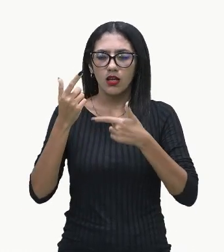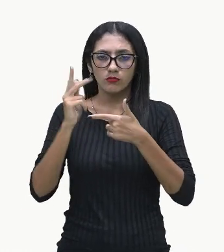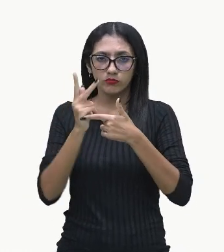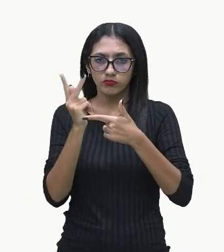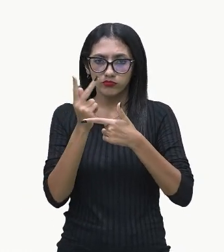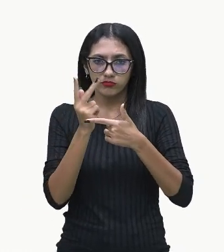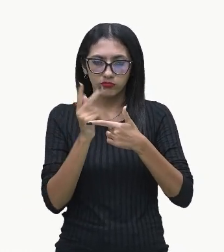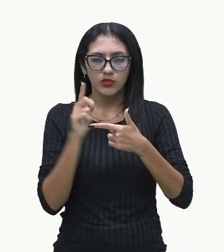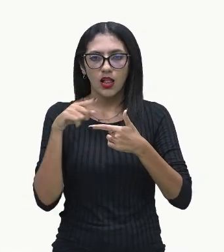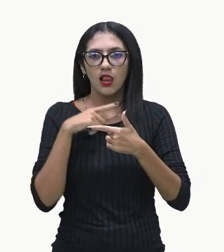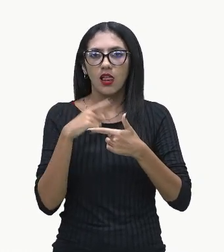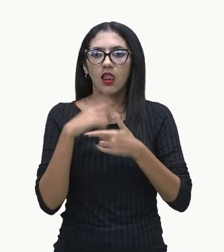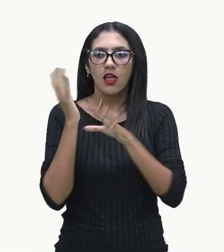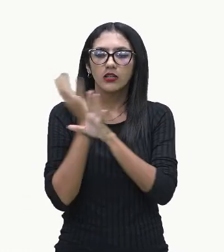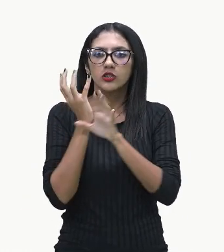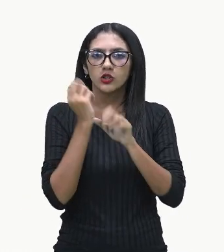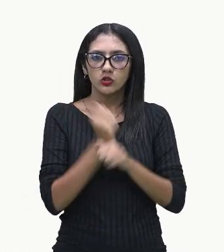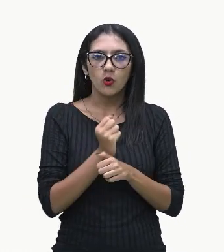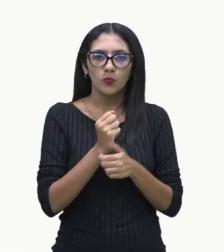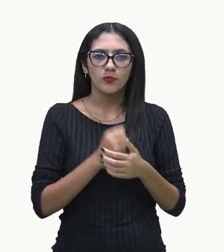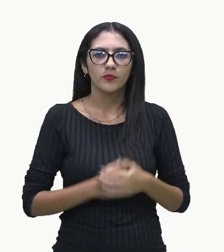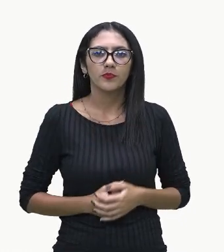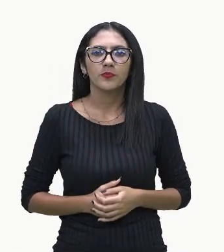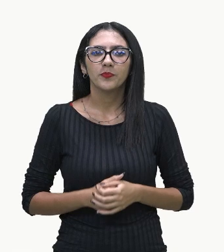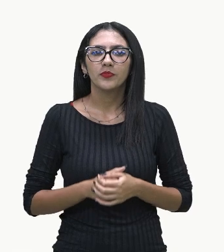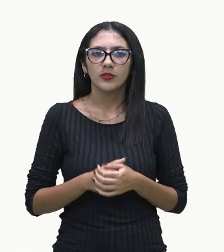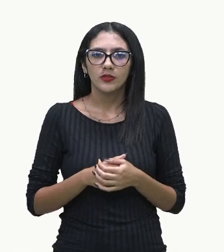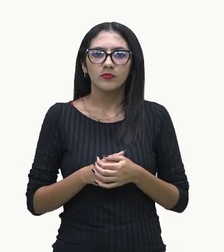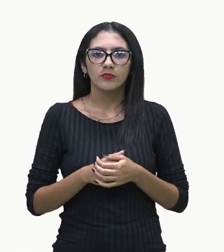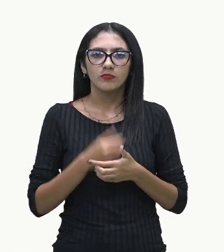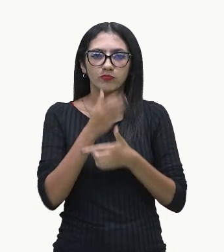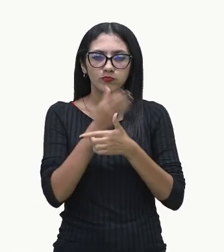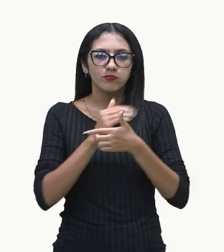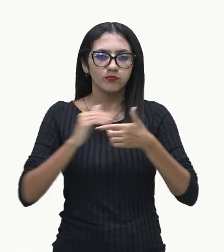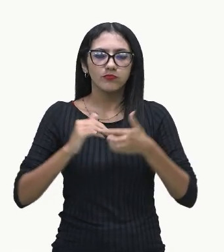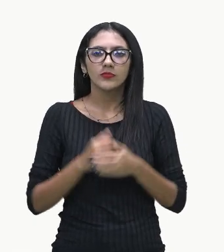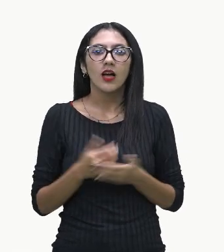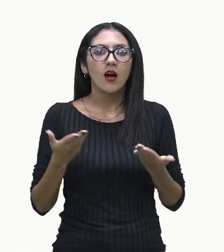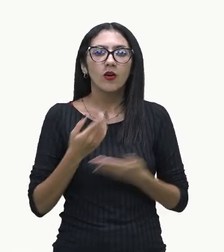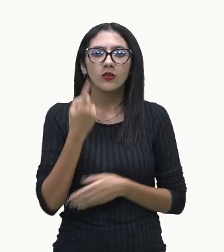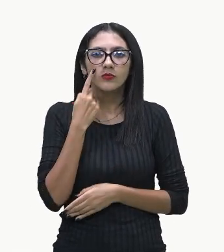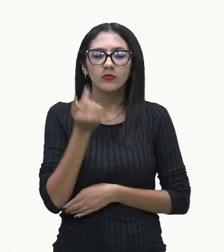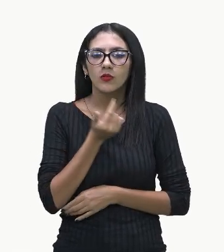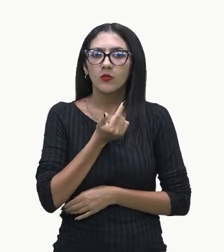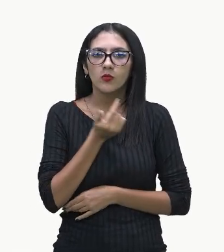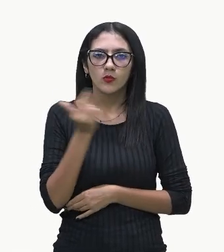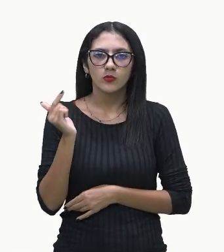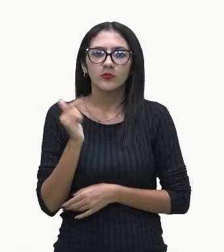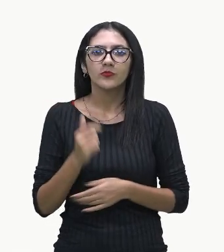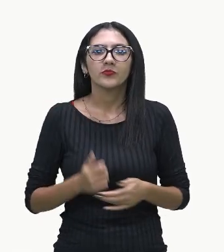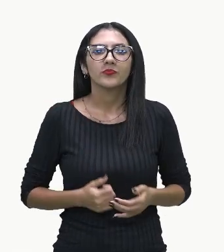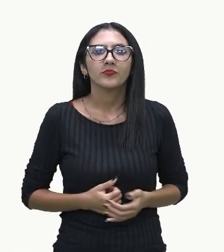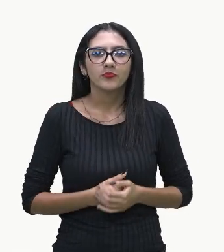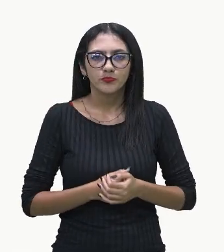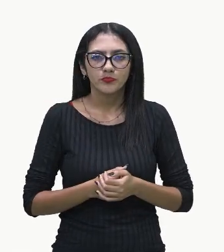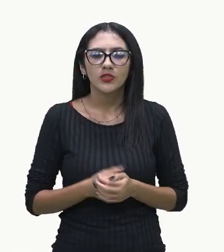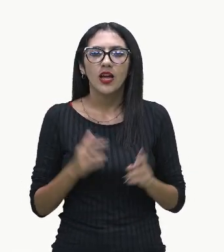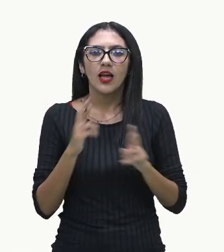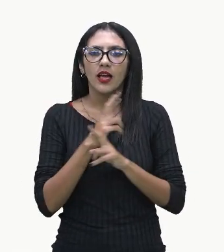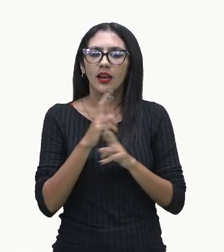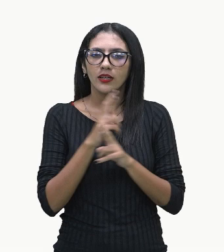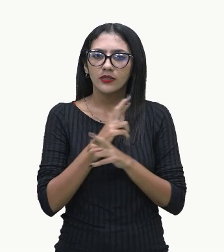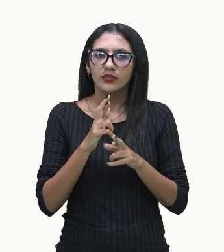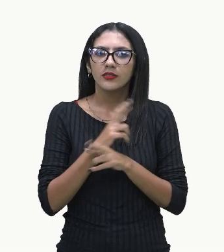das projeções. Avançando aí, nós temos mais um exemplo, relação entre cateto e